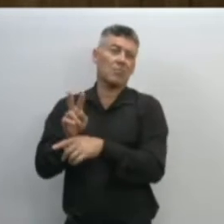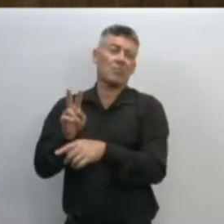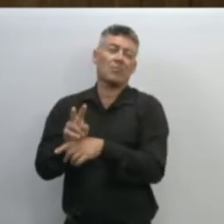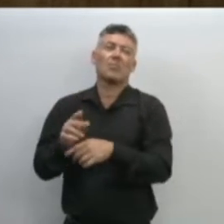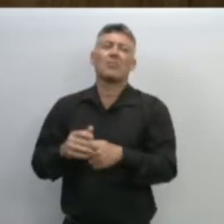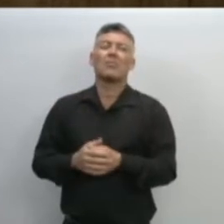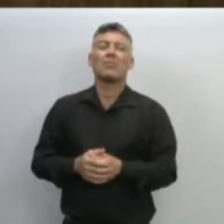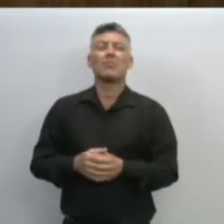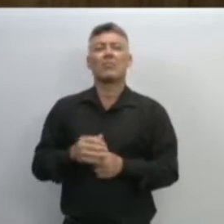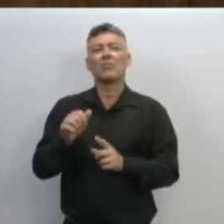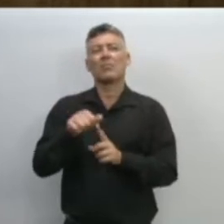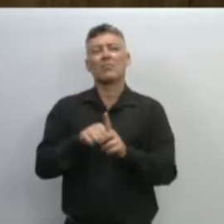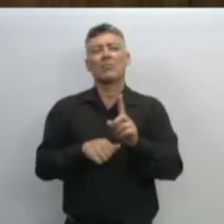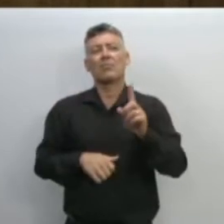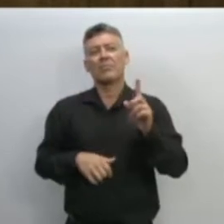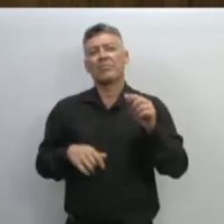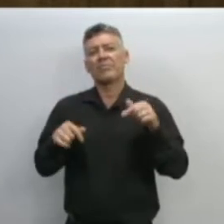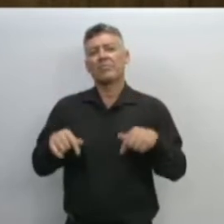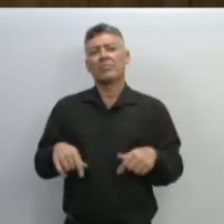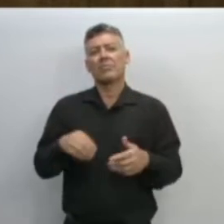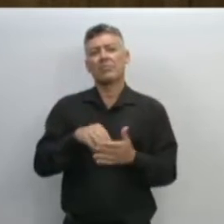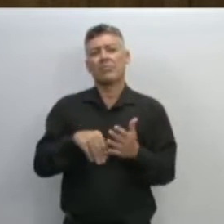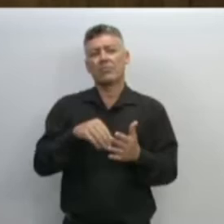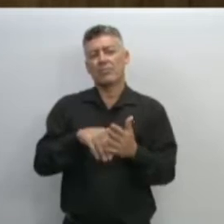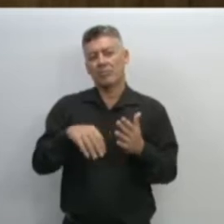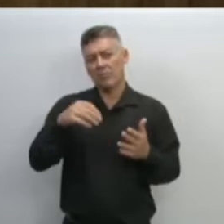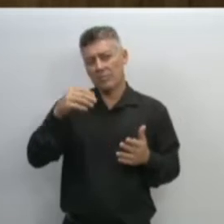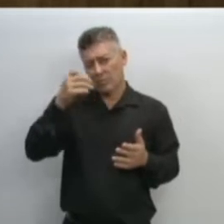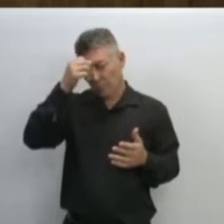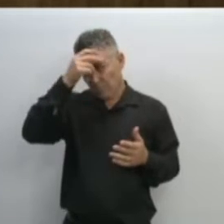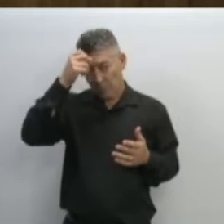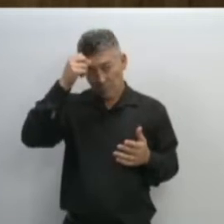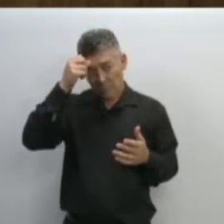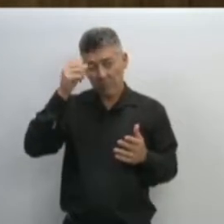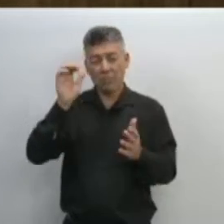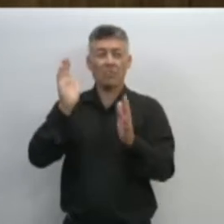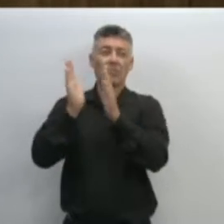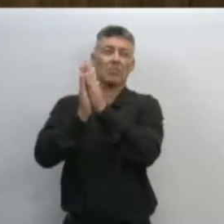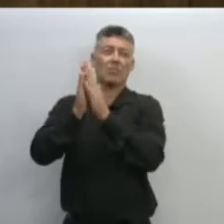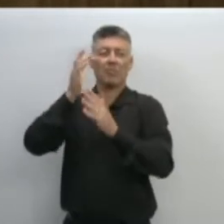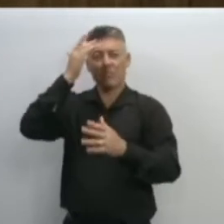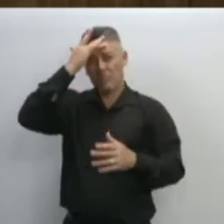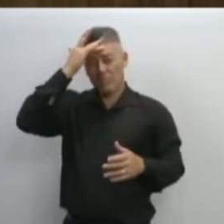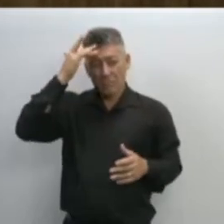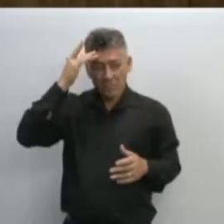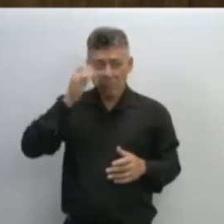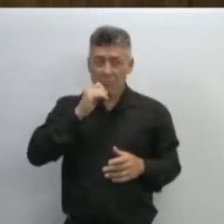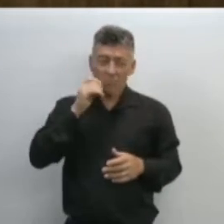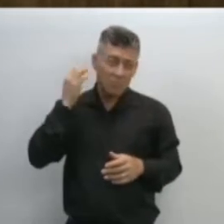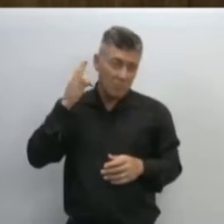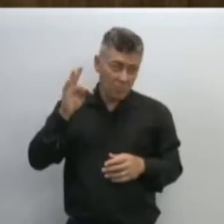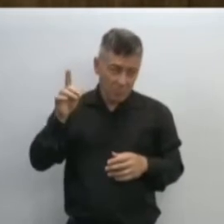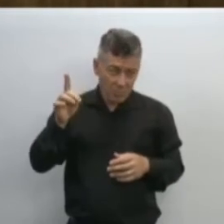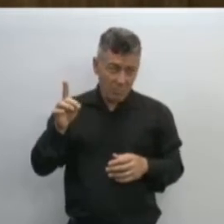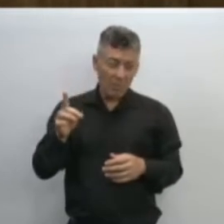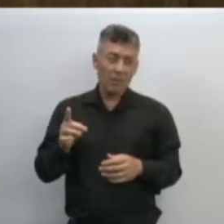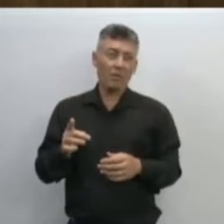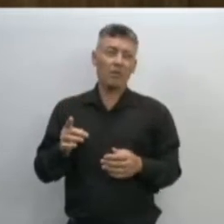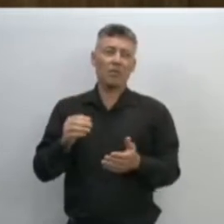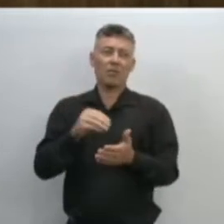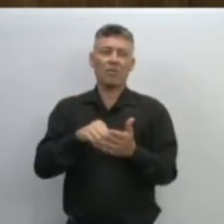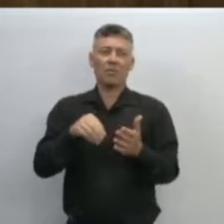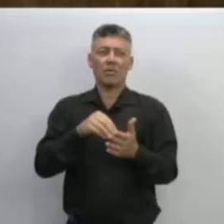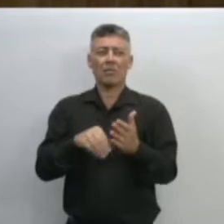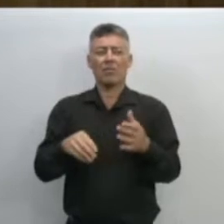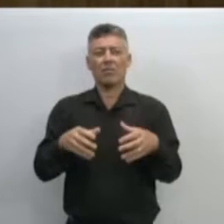faz mais de um mês que a Secretaria Municipal de Saúde Natal tenta uma audiência, não é nem com a governadora não, é com a casa, com o gabinete